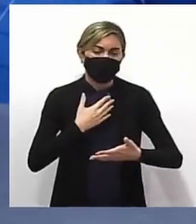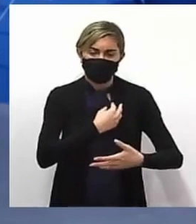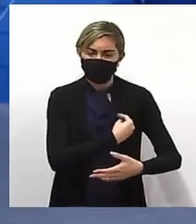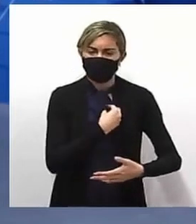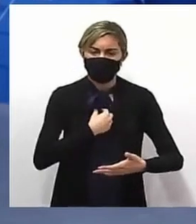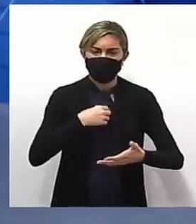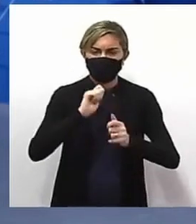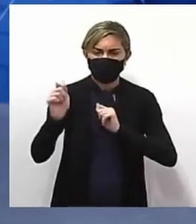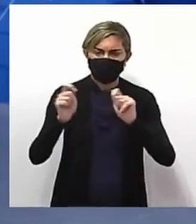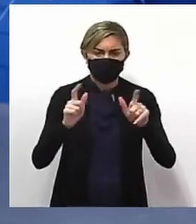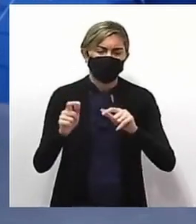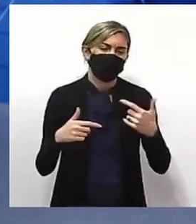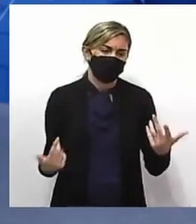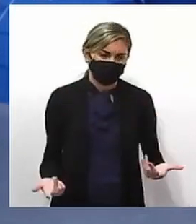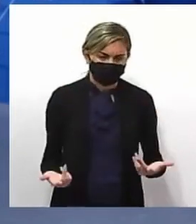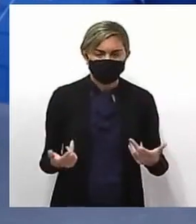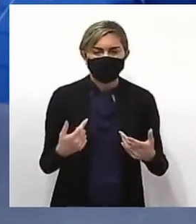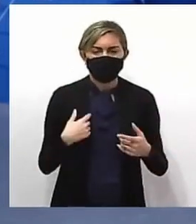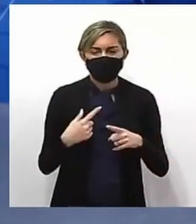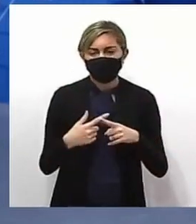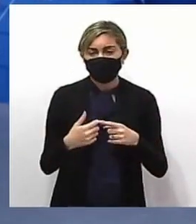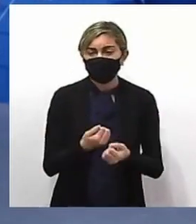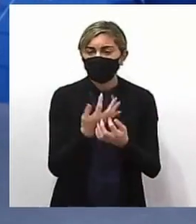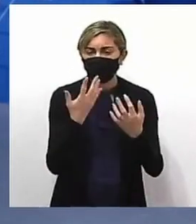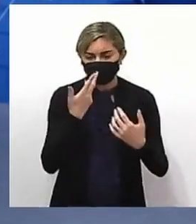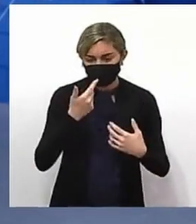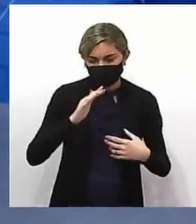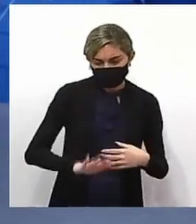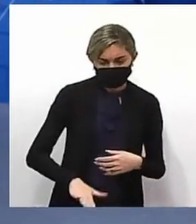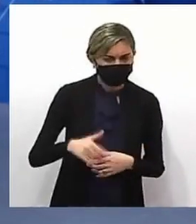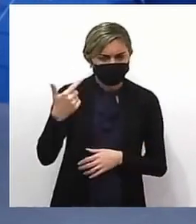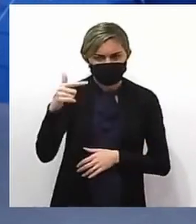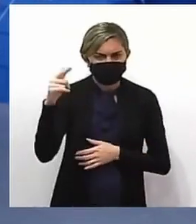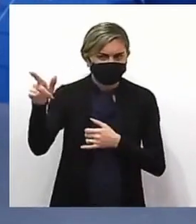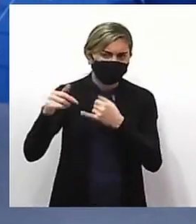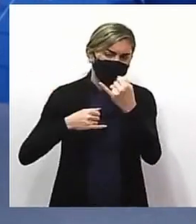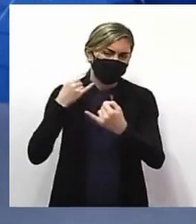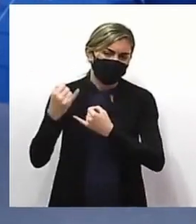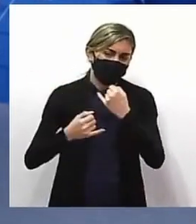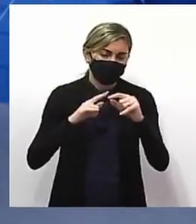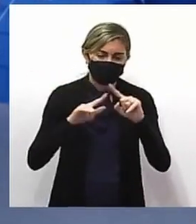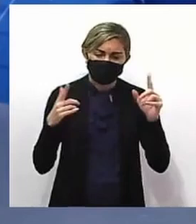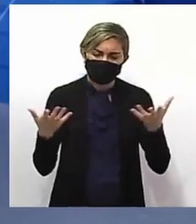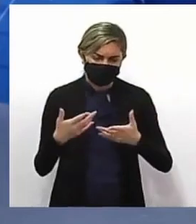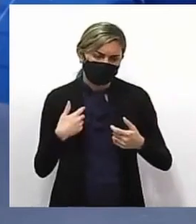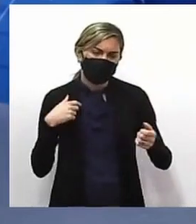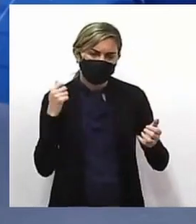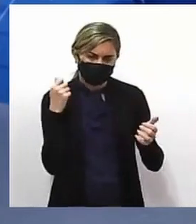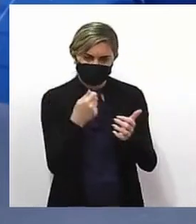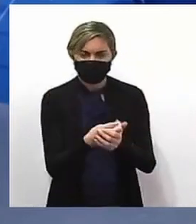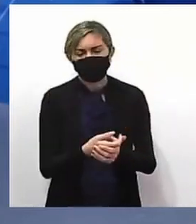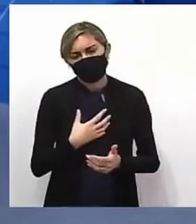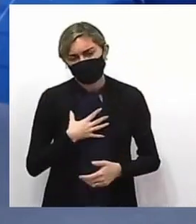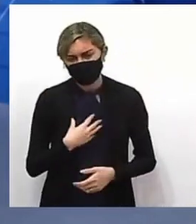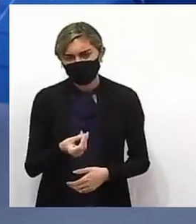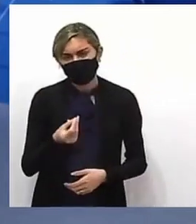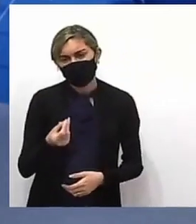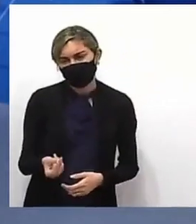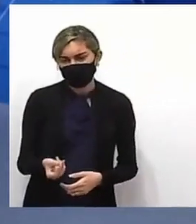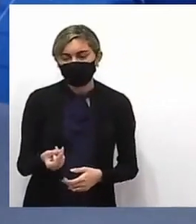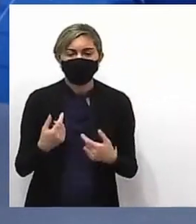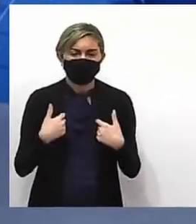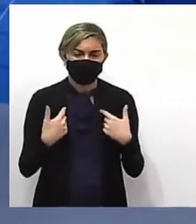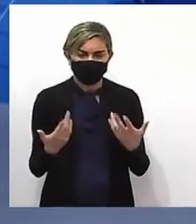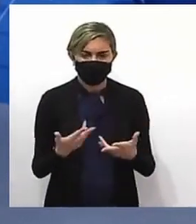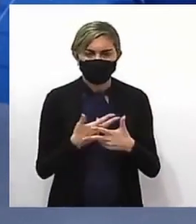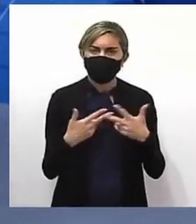tem a coisa intergeracional, não é? Porque quando eu era criança eu não tinha aquele brinquedo, mas agora eu posso dar esse brinquedo para minha filha.